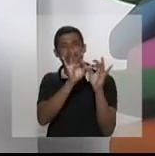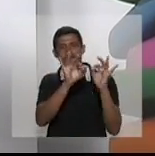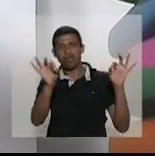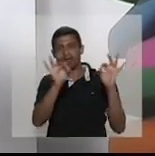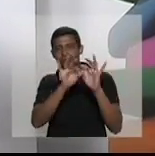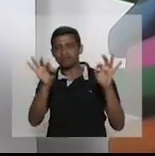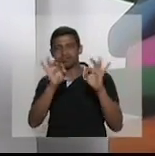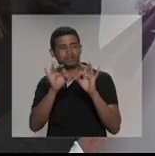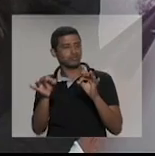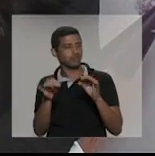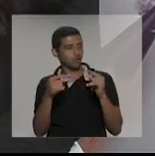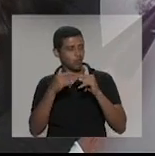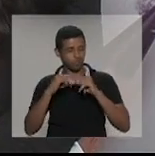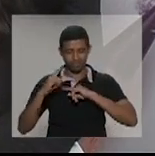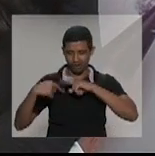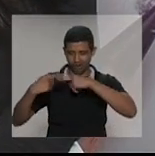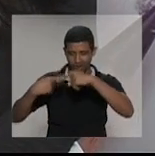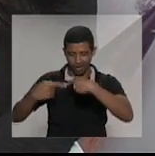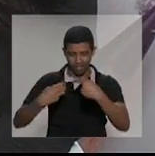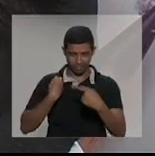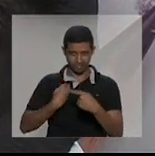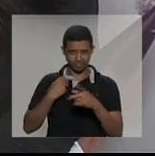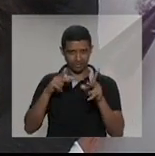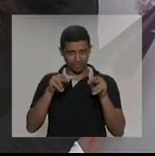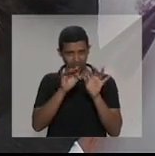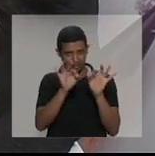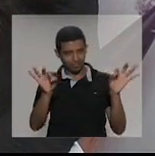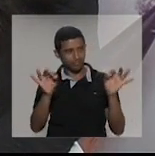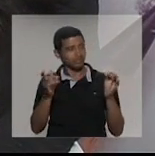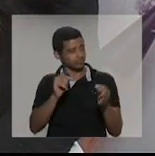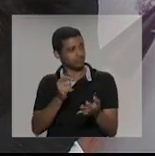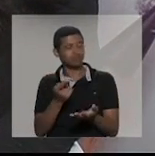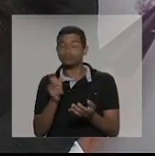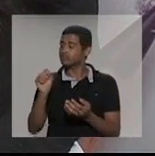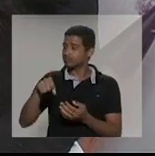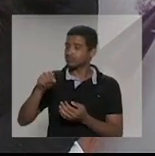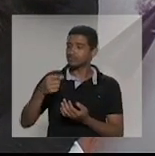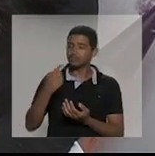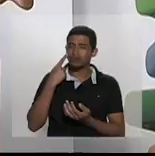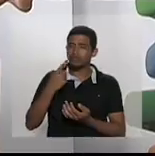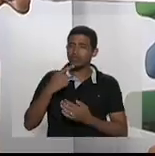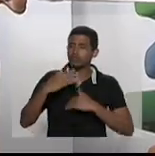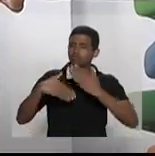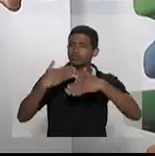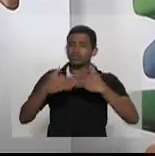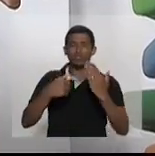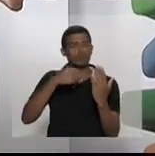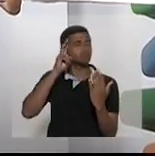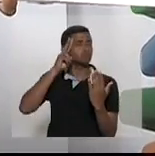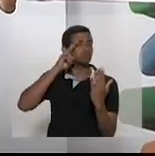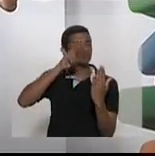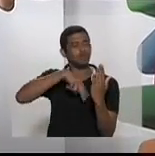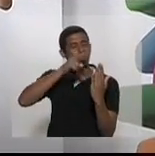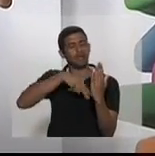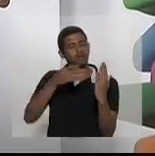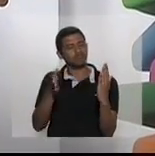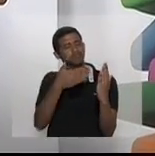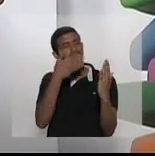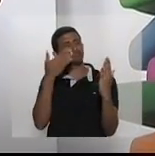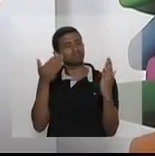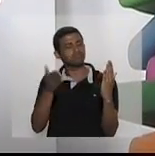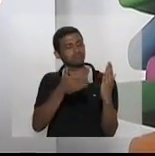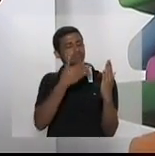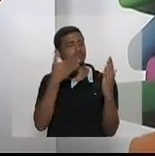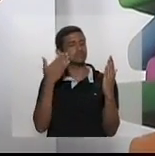É o novelo da vida se desenrolando? É um novelo da vida se desenrolando. E aí a gente percebe ao longo da história que é contada